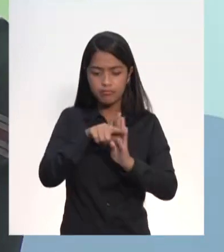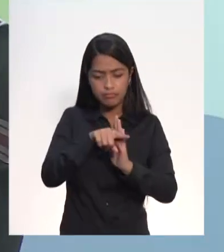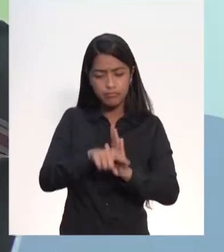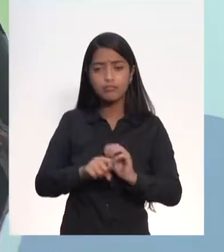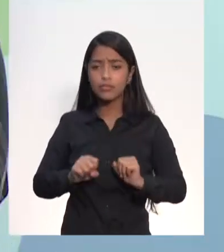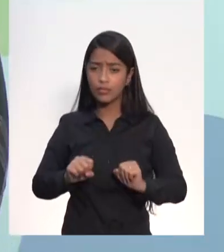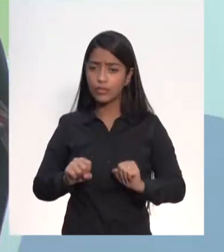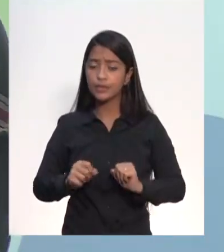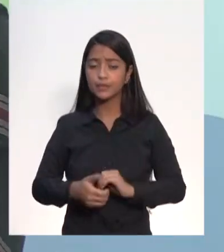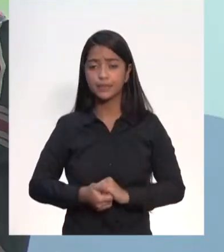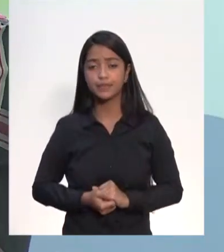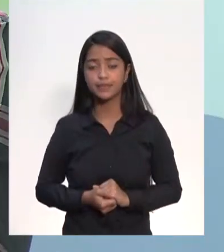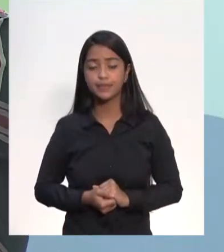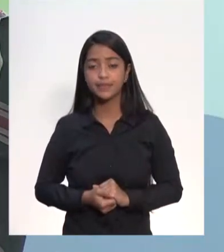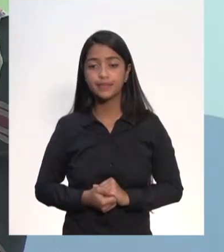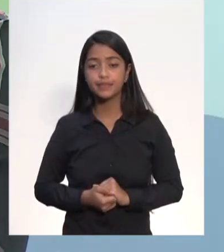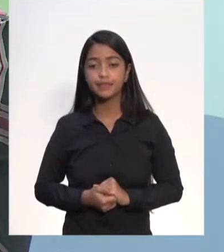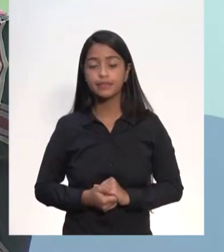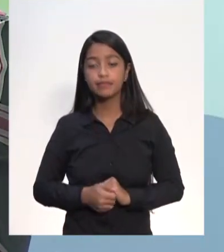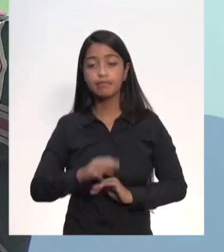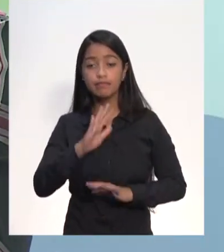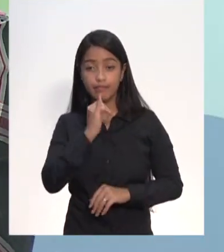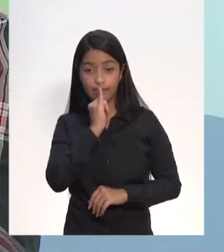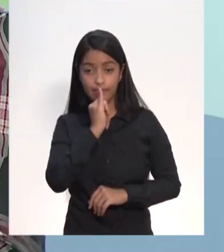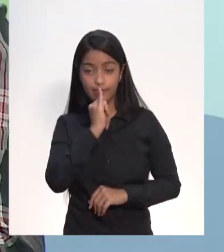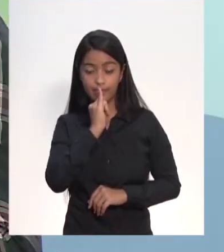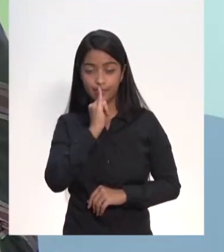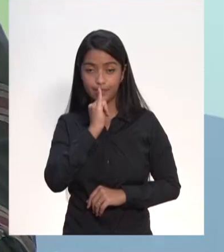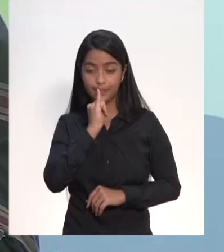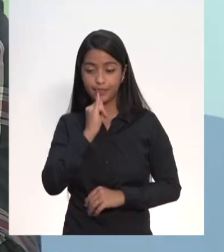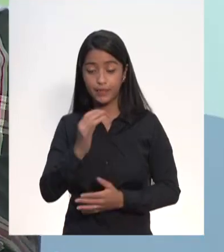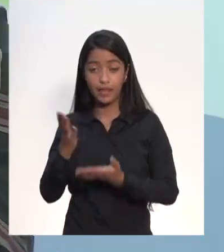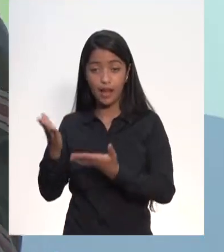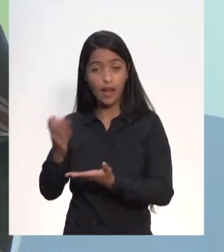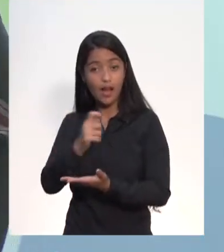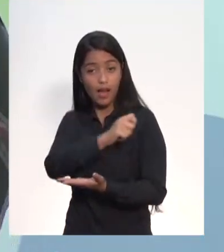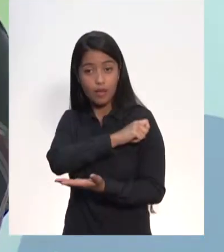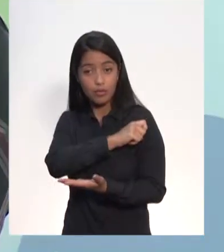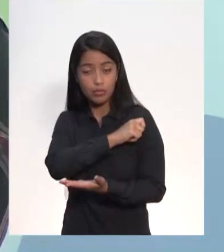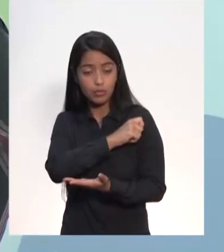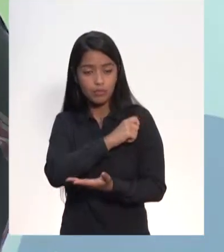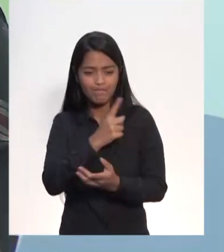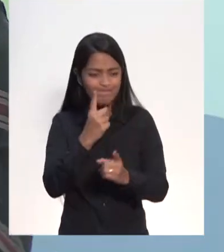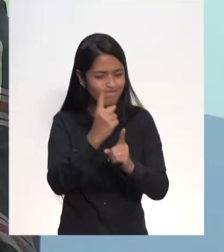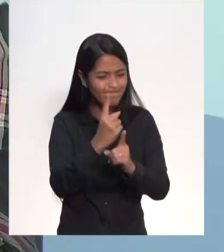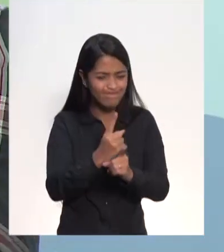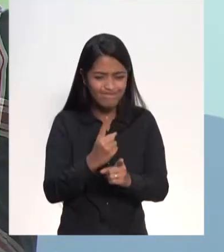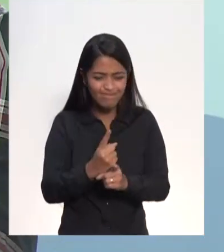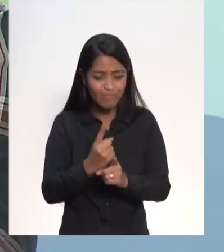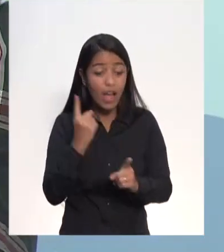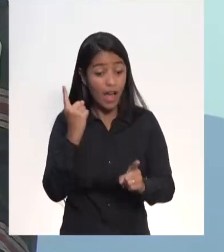de reconhecer uma sequência recursiva de não recursiva, por exemplo,